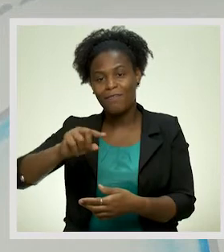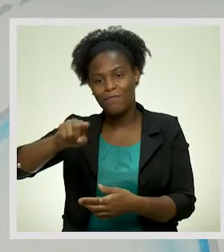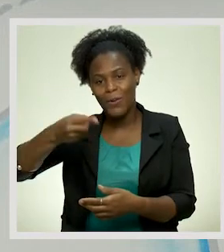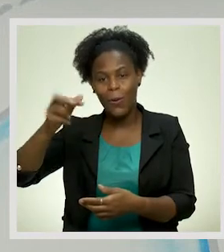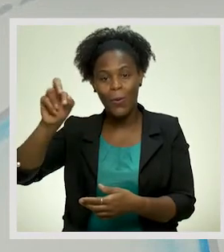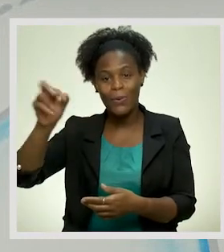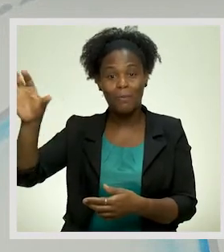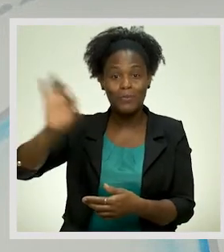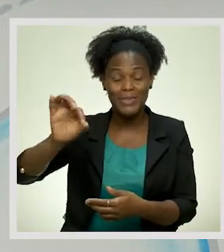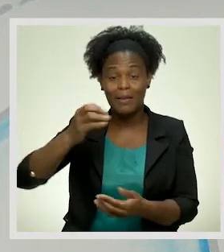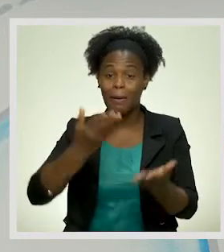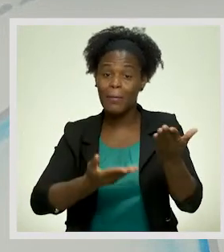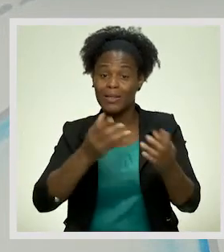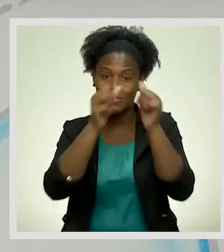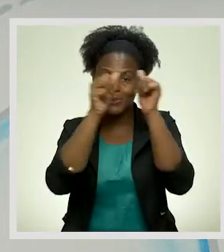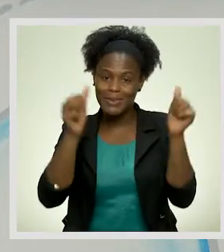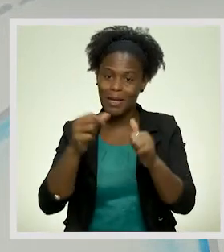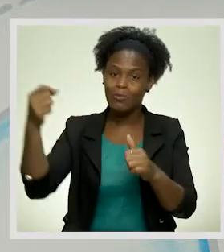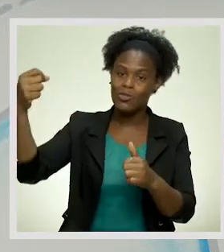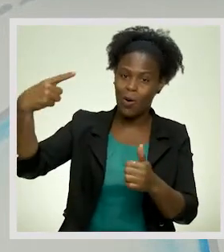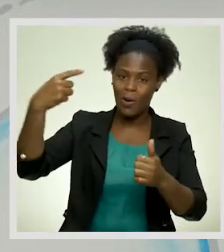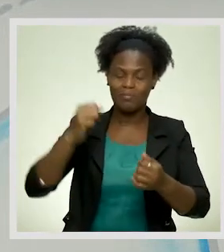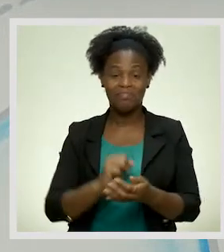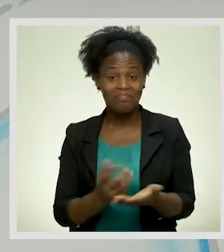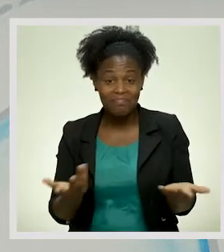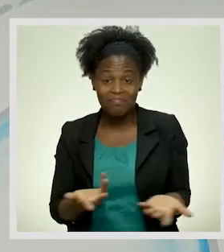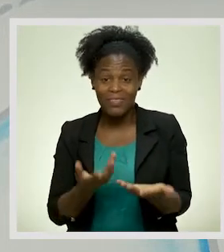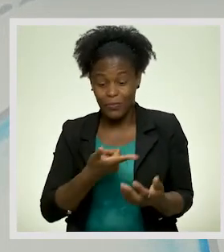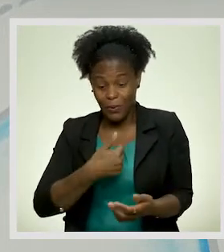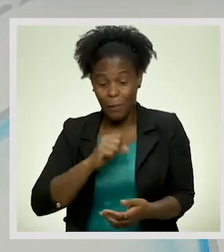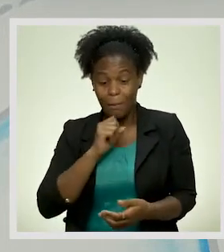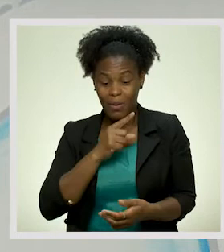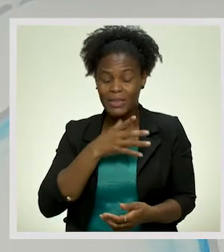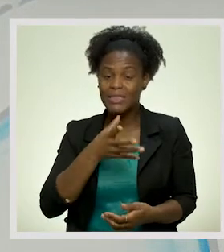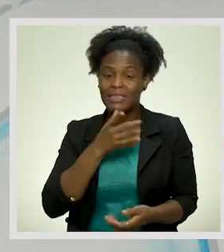99,8% da massa do sistema solar. Então, podemos dizer que